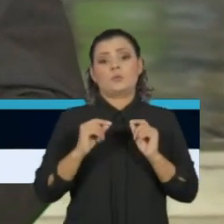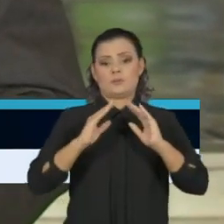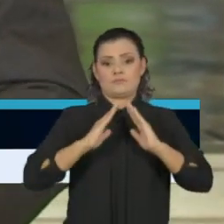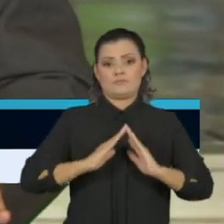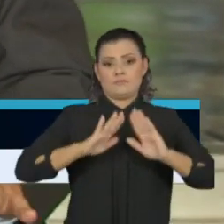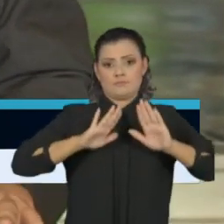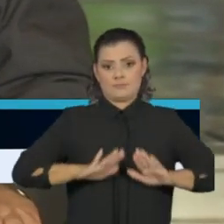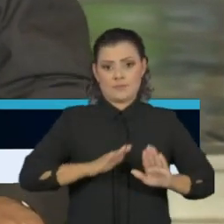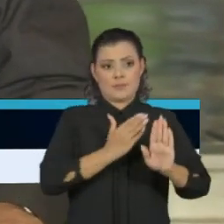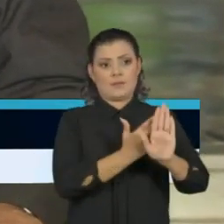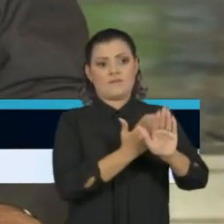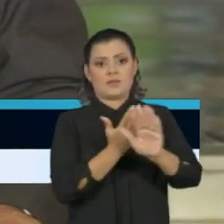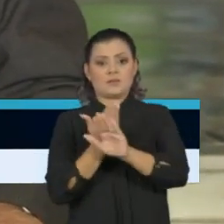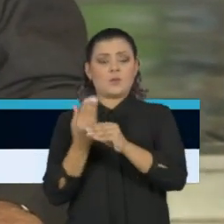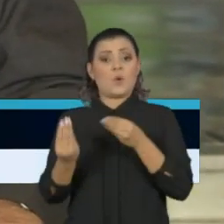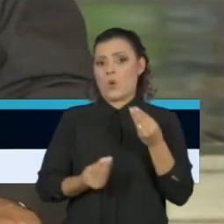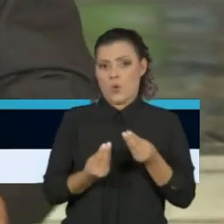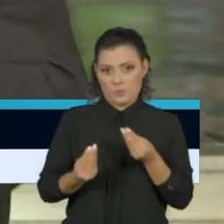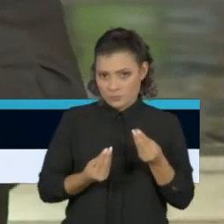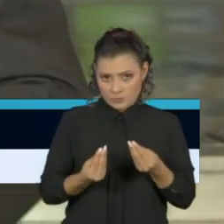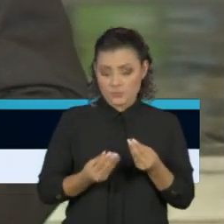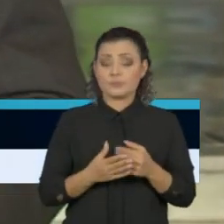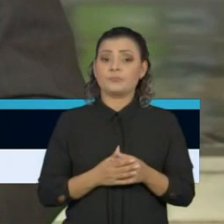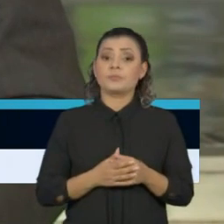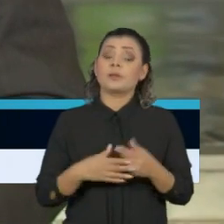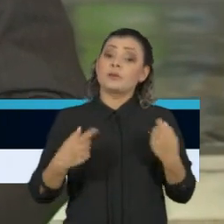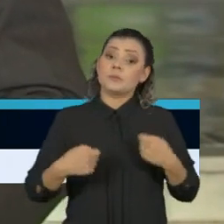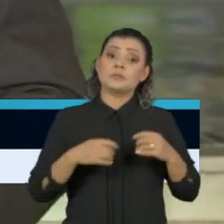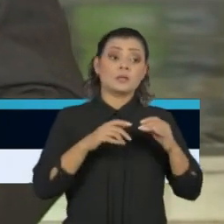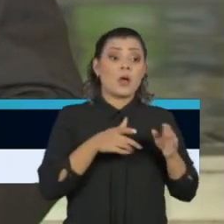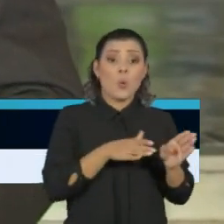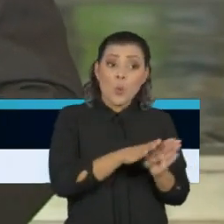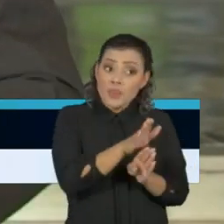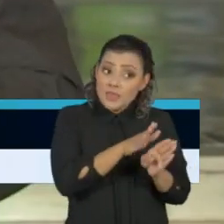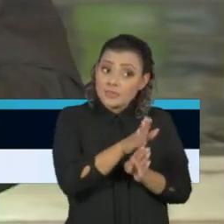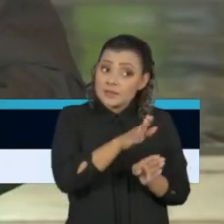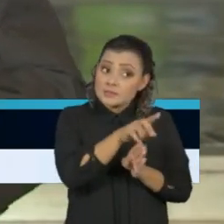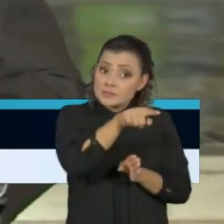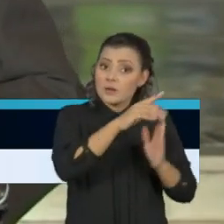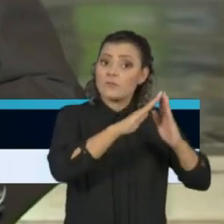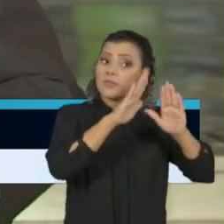isolamento, que vão gradativamente sendo mais